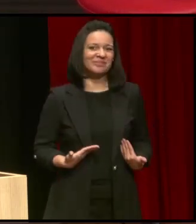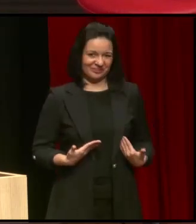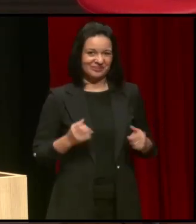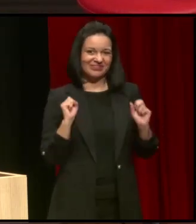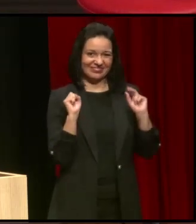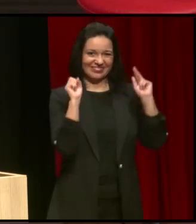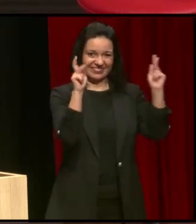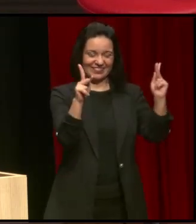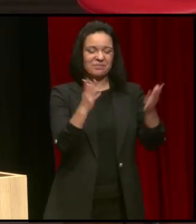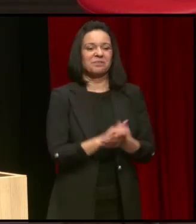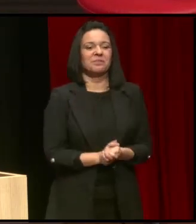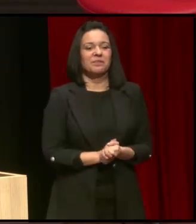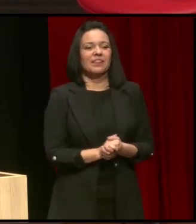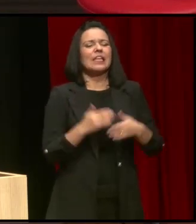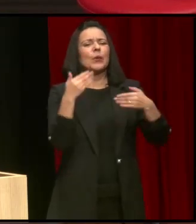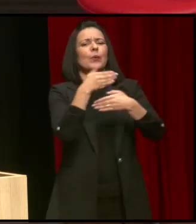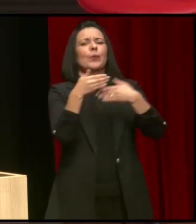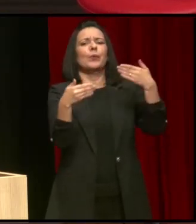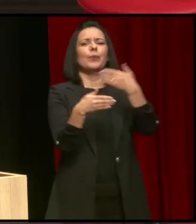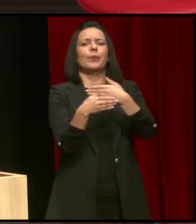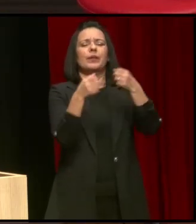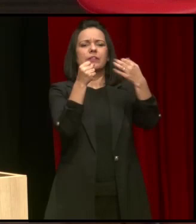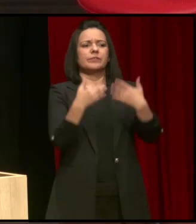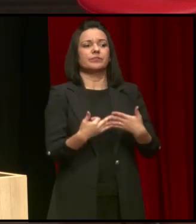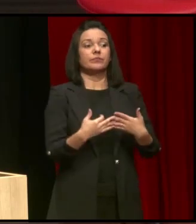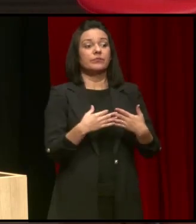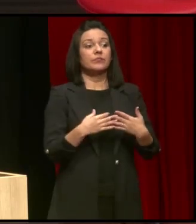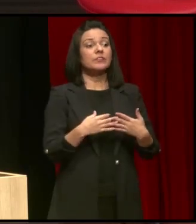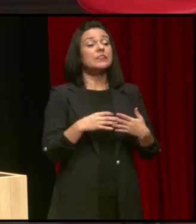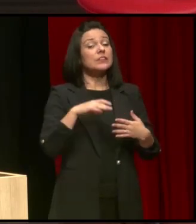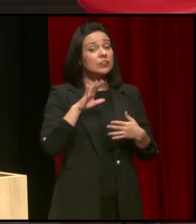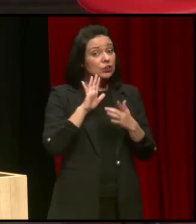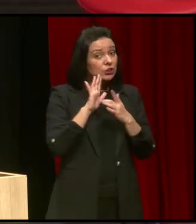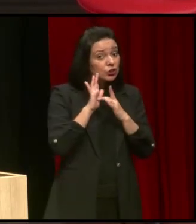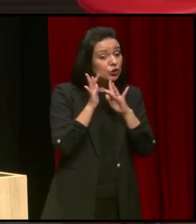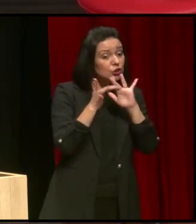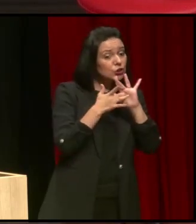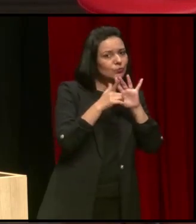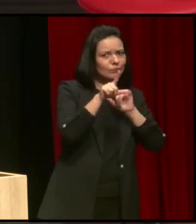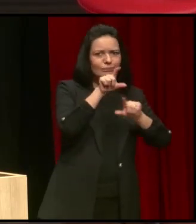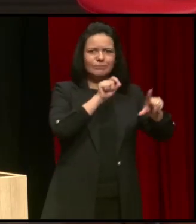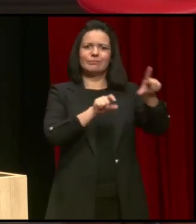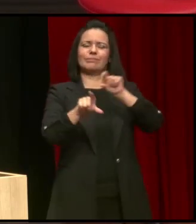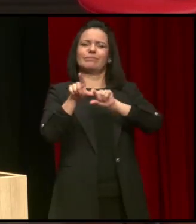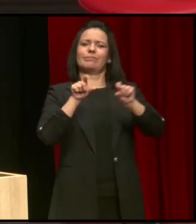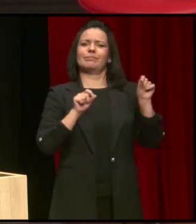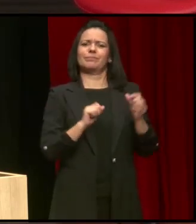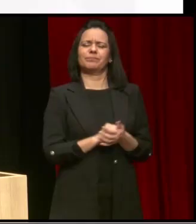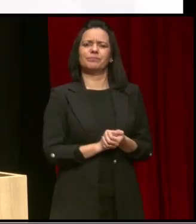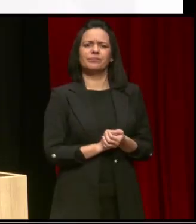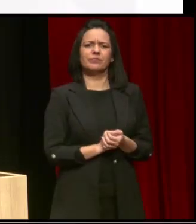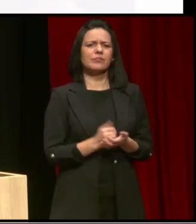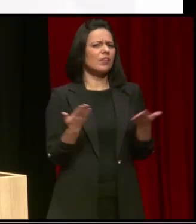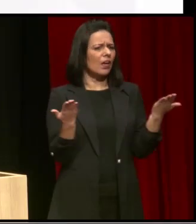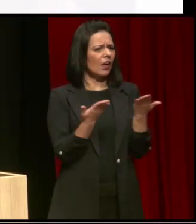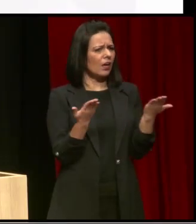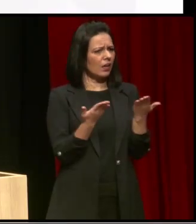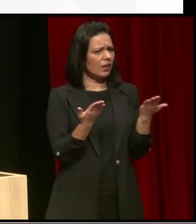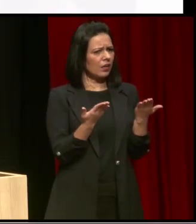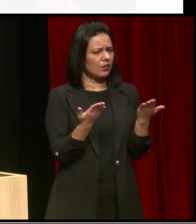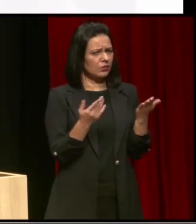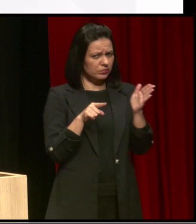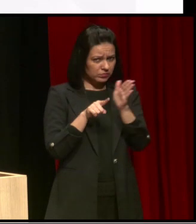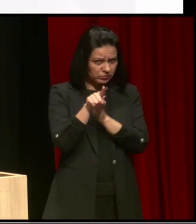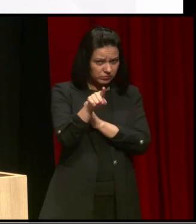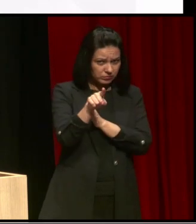gente? Voltando de novo isso aqui, ó, a grande comissão, tá? Não, agora a gente pergunta assim, quantas